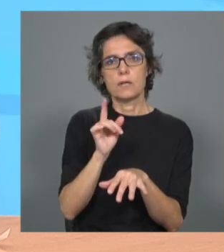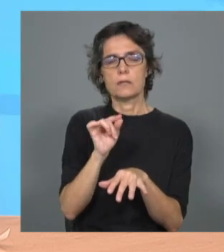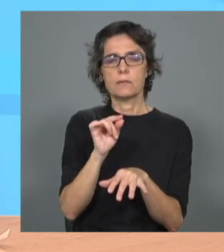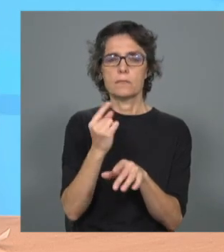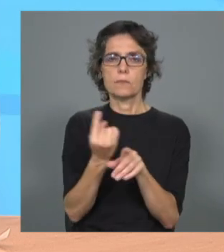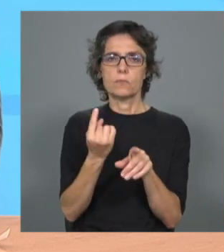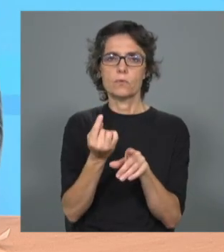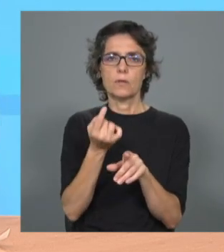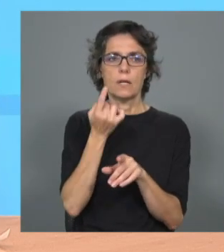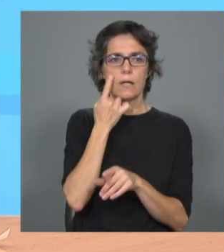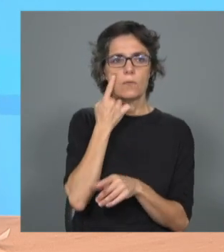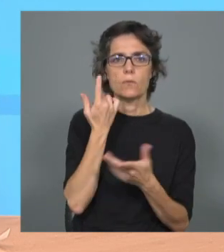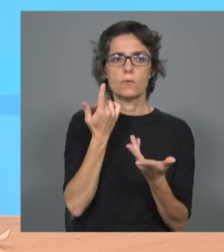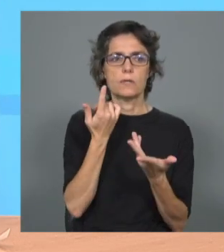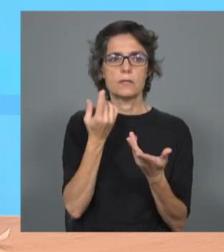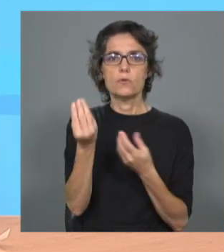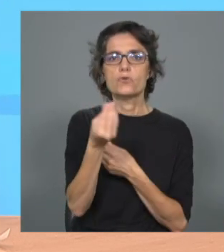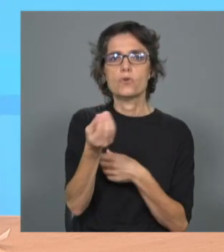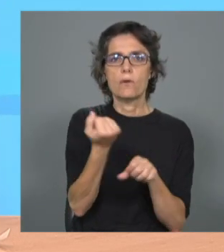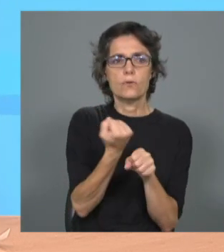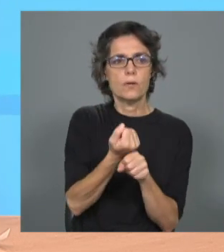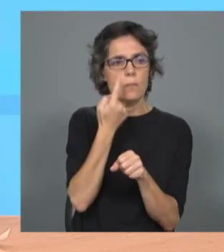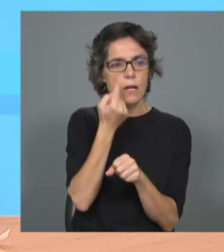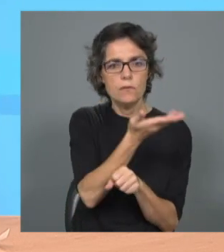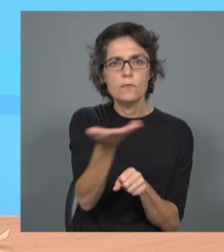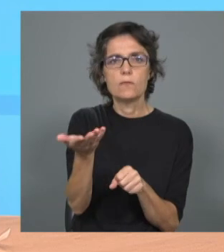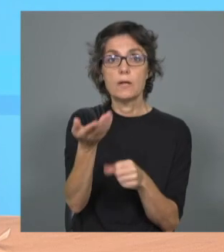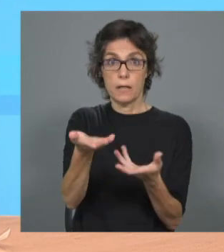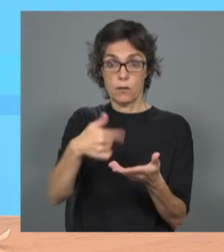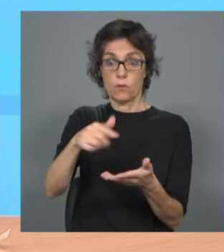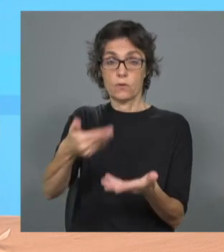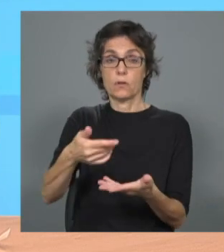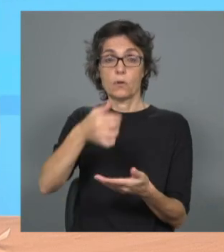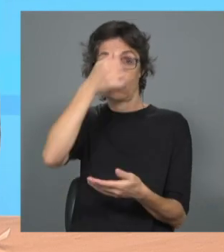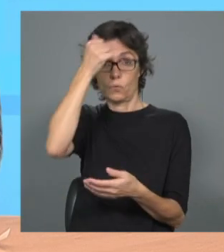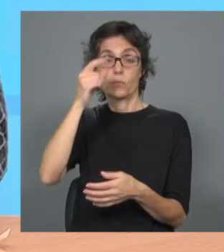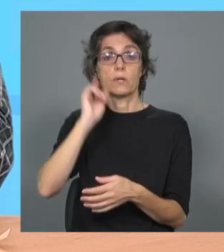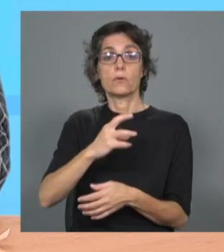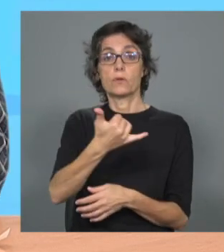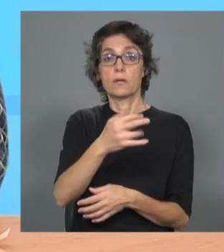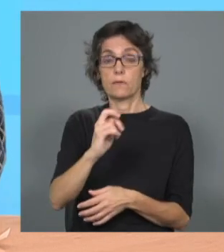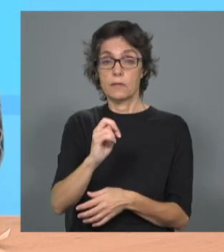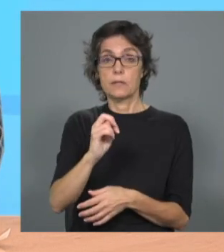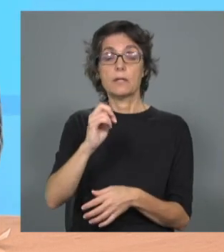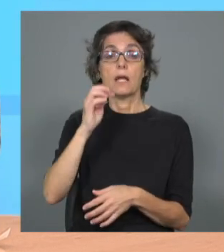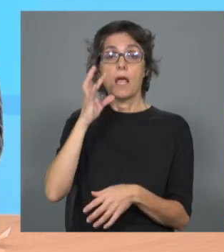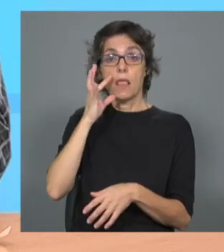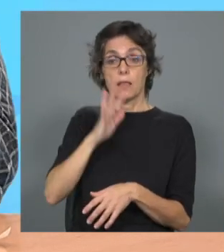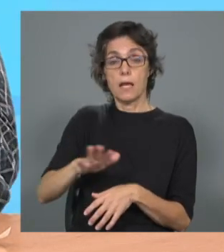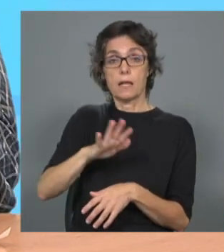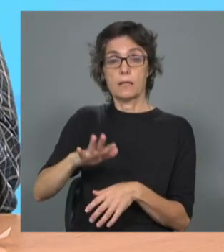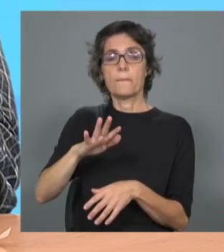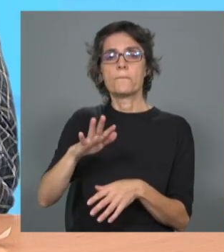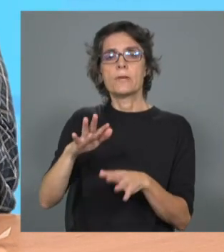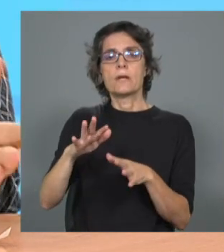juvenil. Nós no próximo no domingo, no dia das missões mesmo, no dia 23, vamos ter, da parte da tarde, no Seminário de Alfragide, um momento